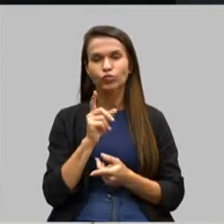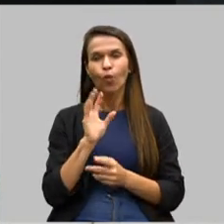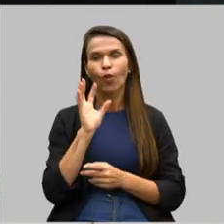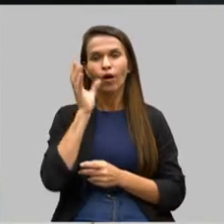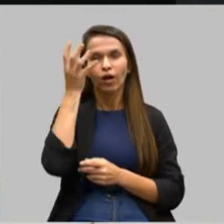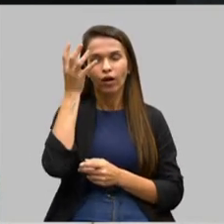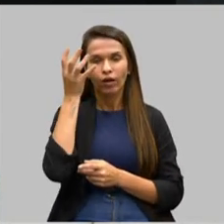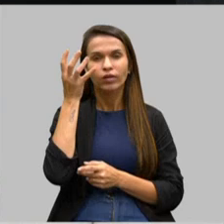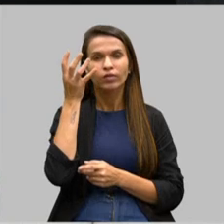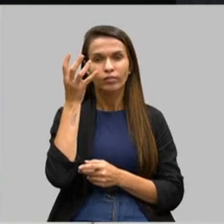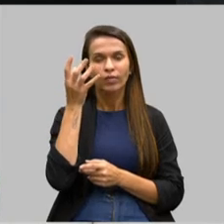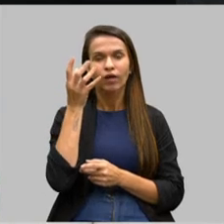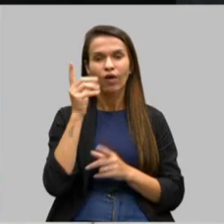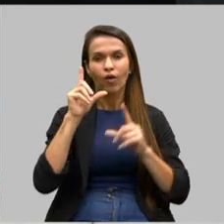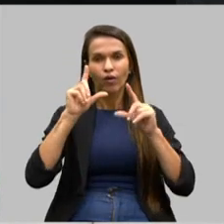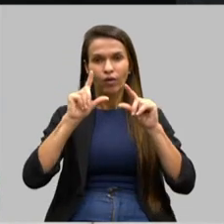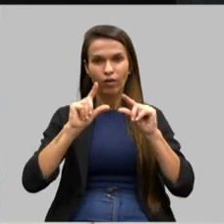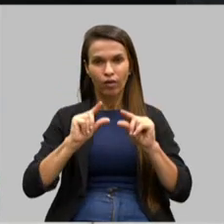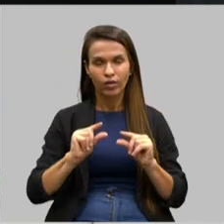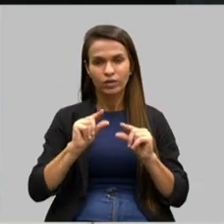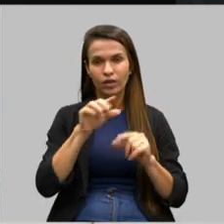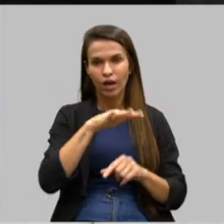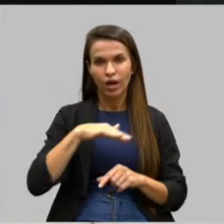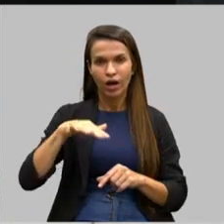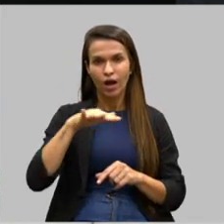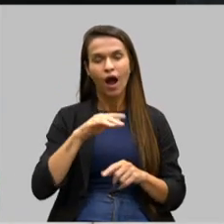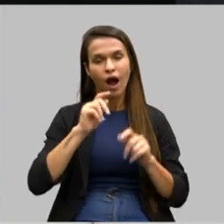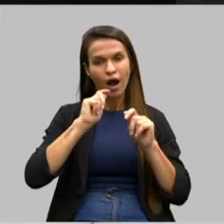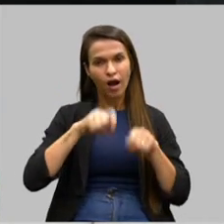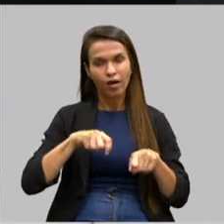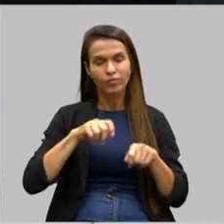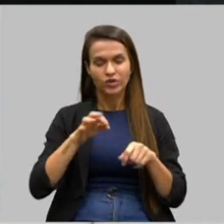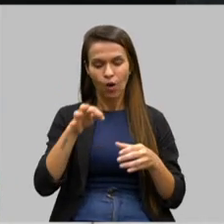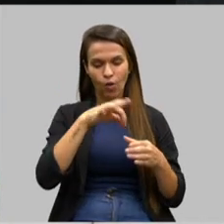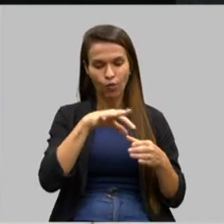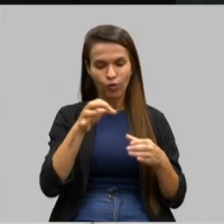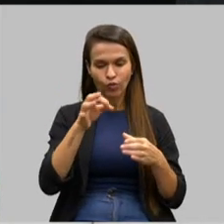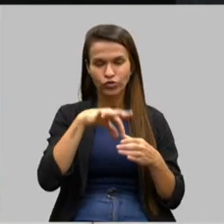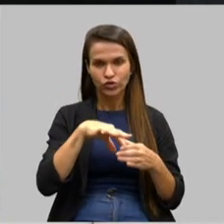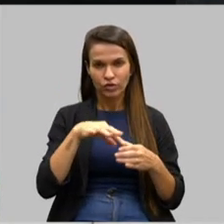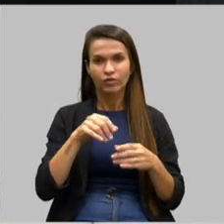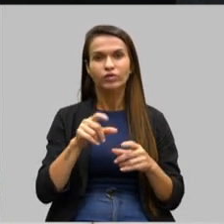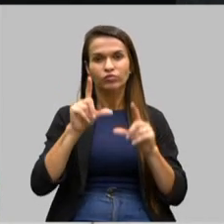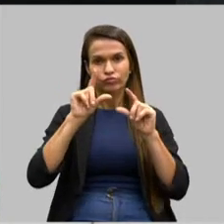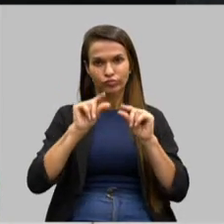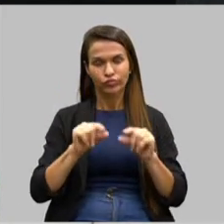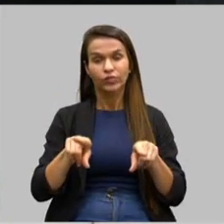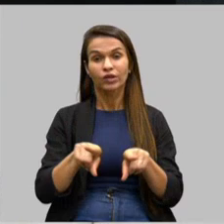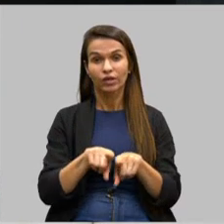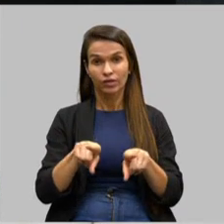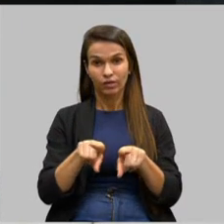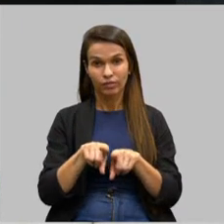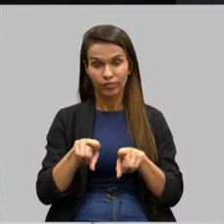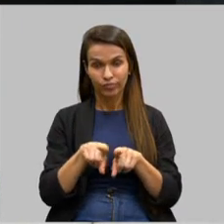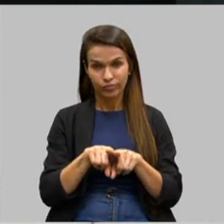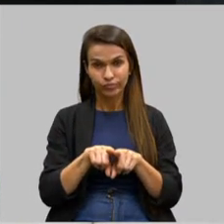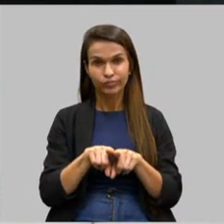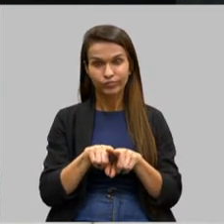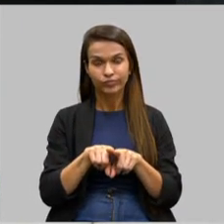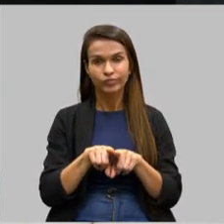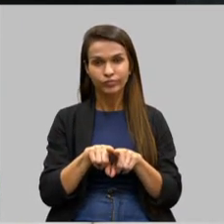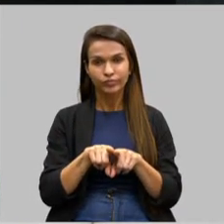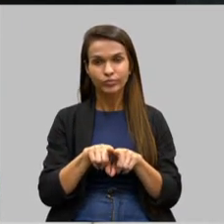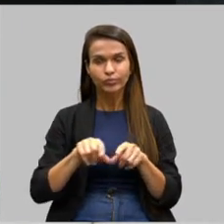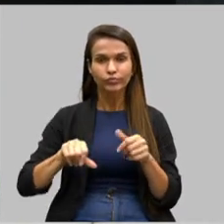vão reduzir, as áreas aptas ao cultivo vão ser reduzidas também. E mudando, isso